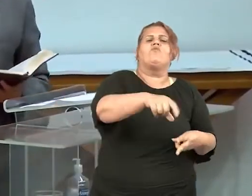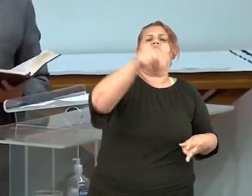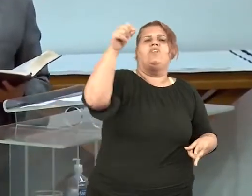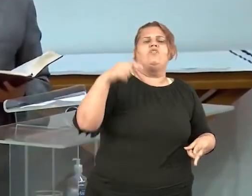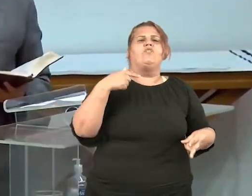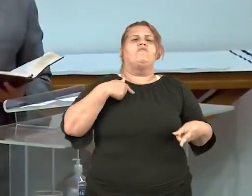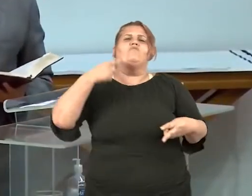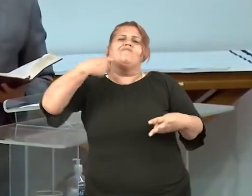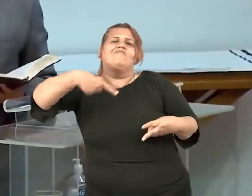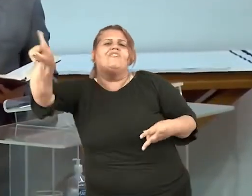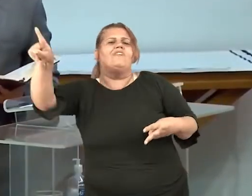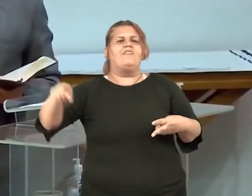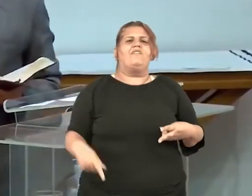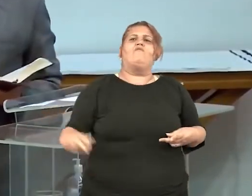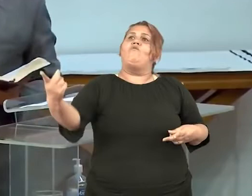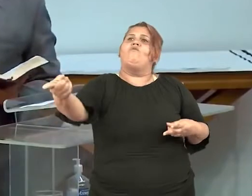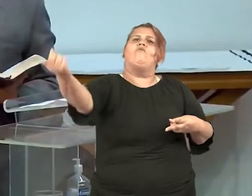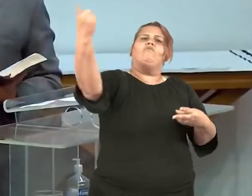passaremos.